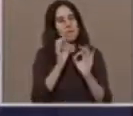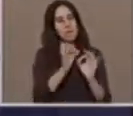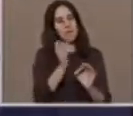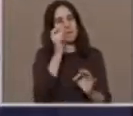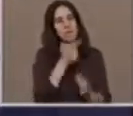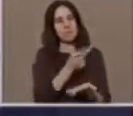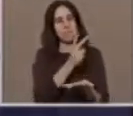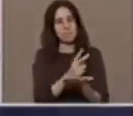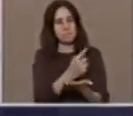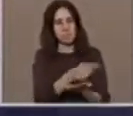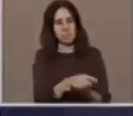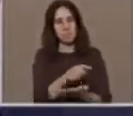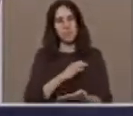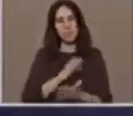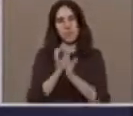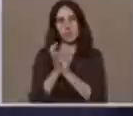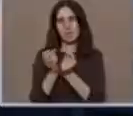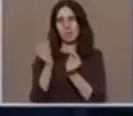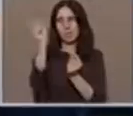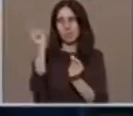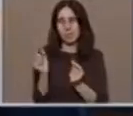que caíram, oremos ao Senhor.